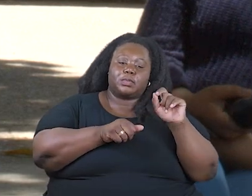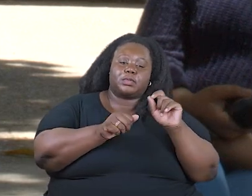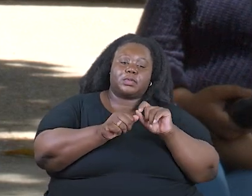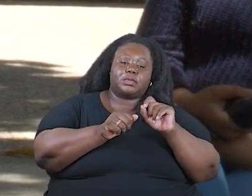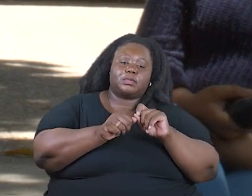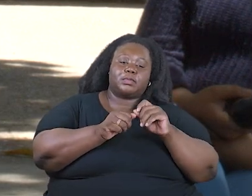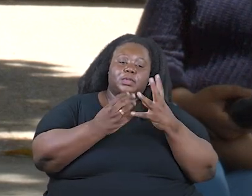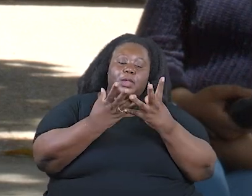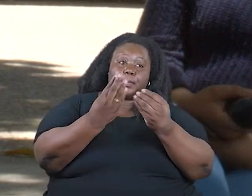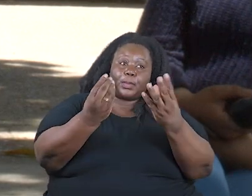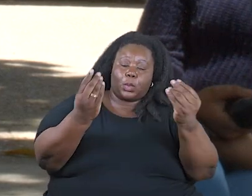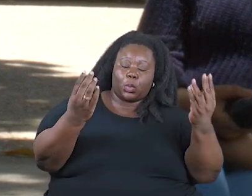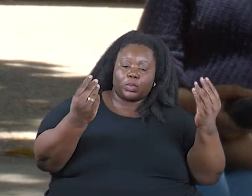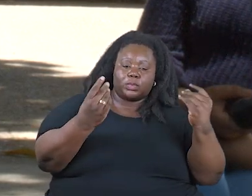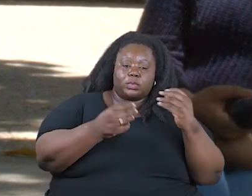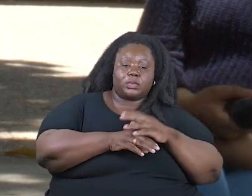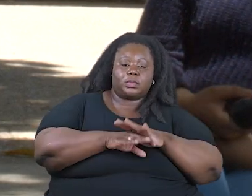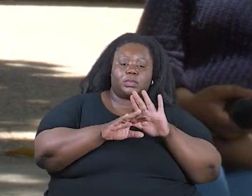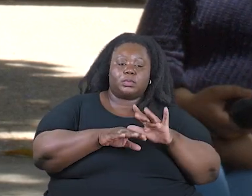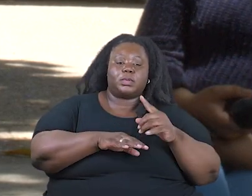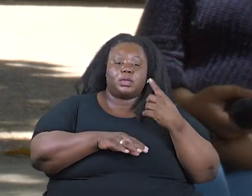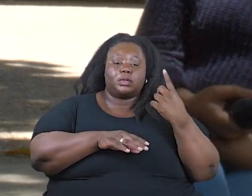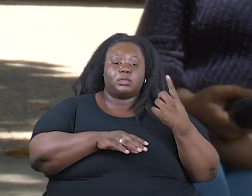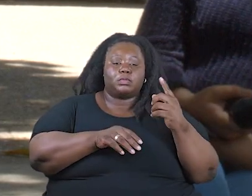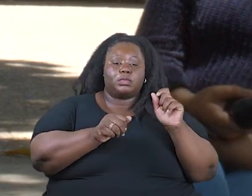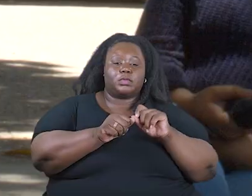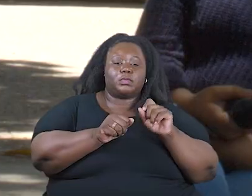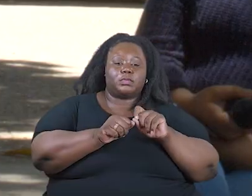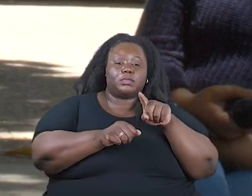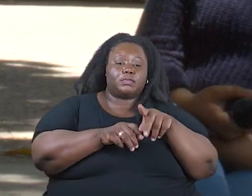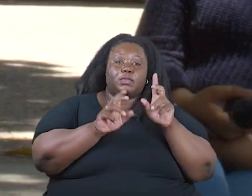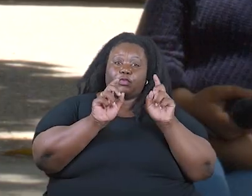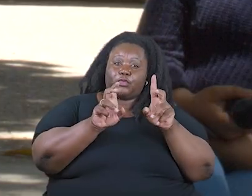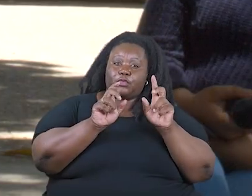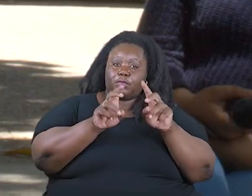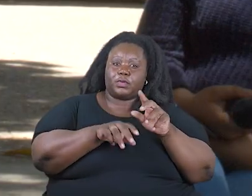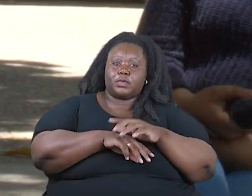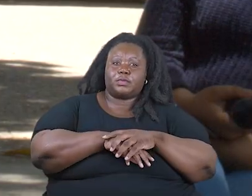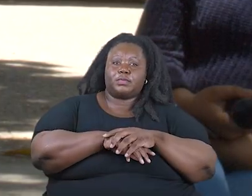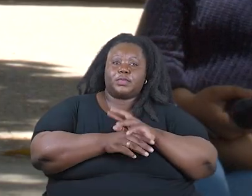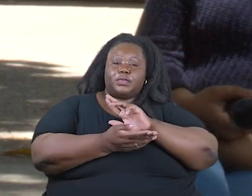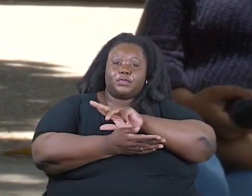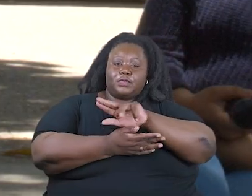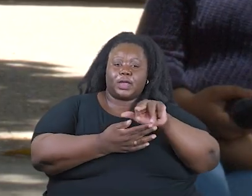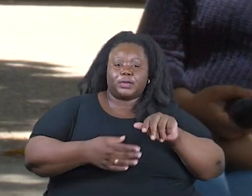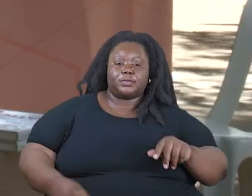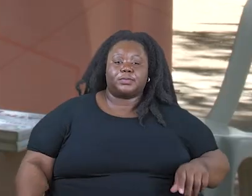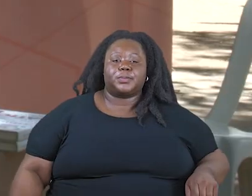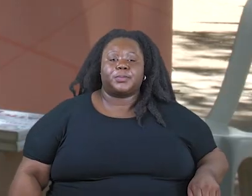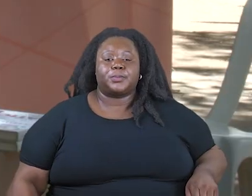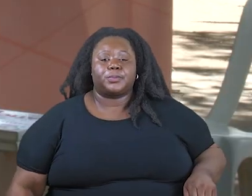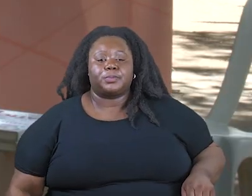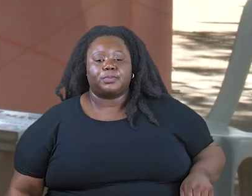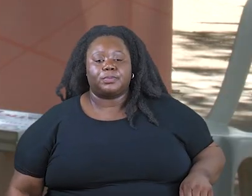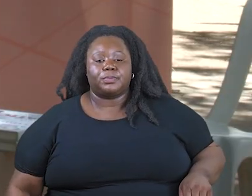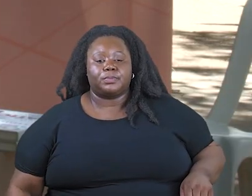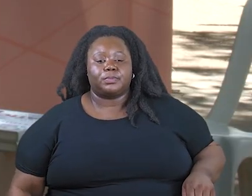coloca centenas dessas peças. Mas uma parte do que foi produzido foi comercializado como múltiplo.